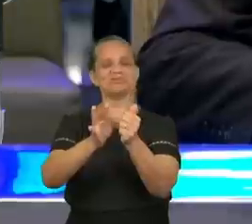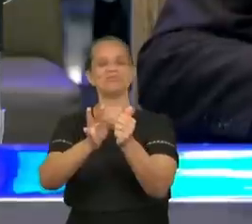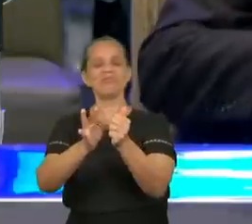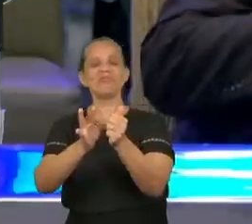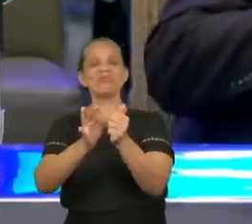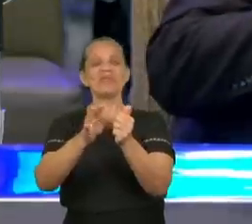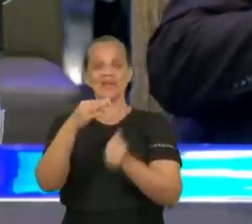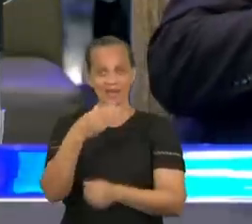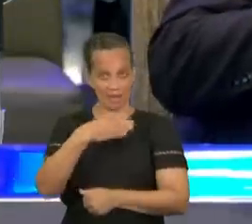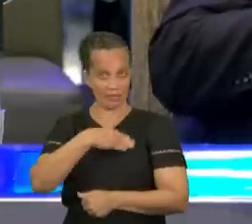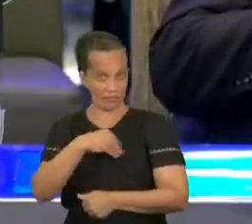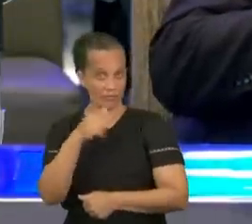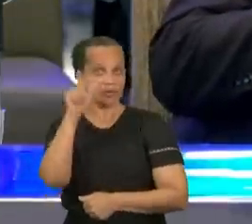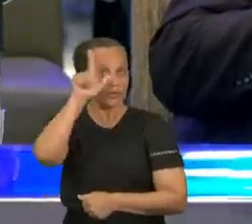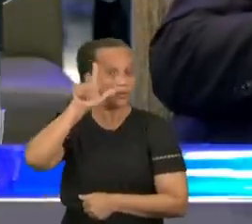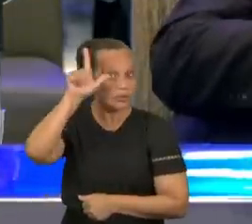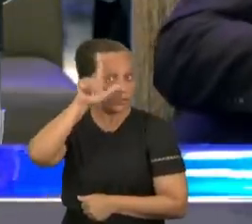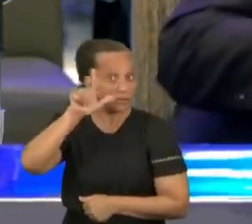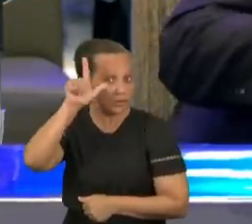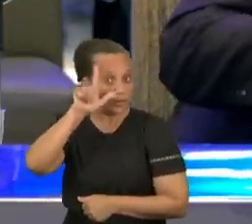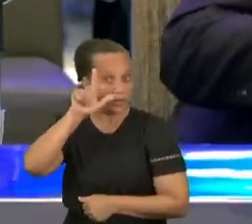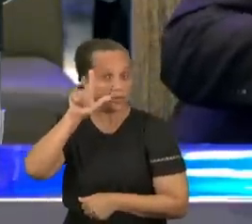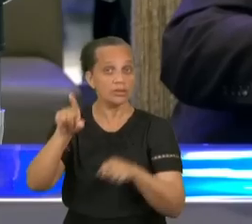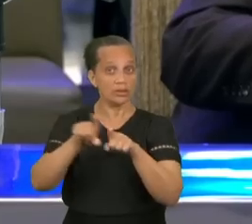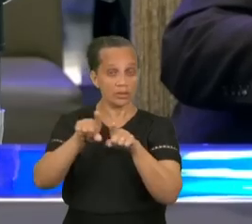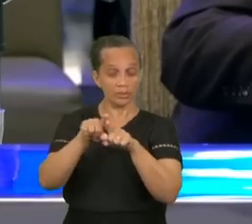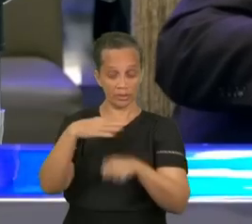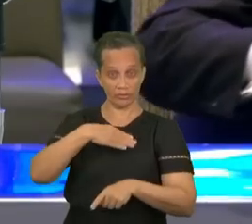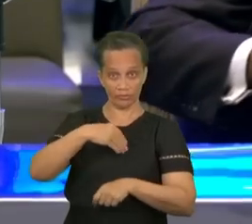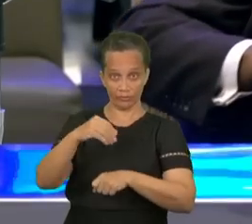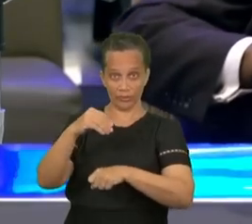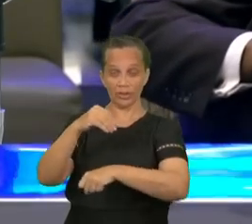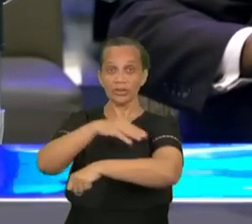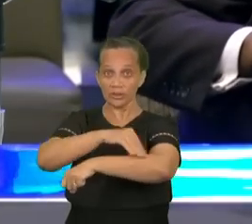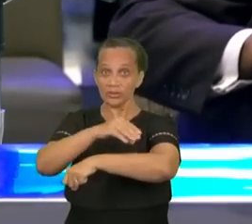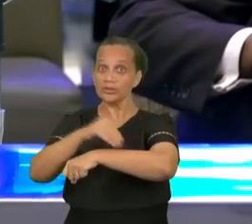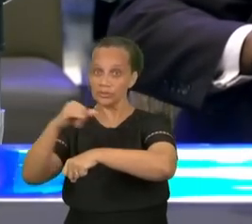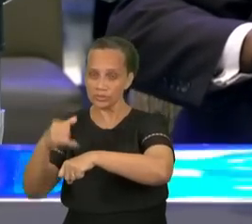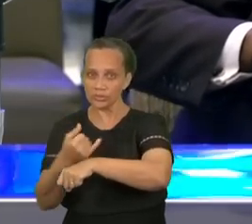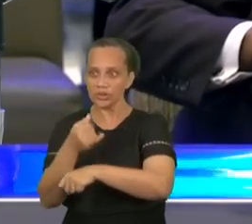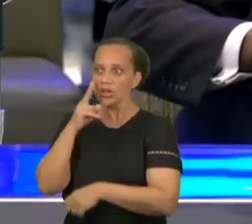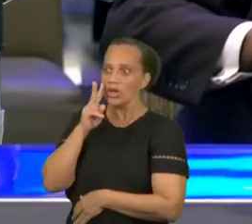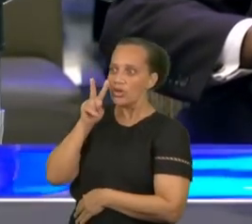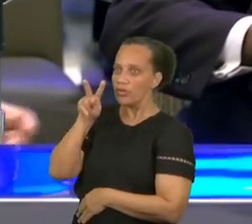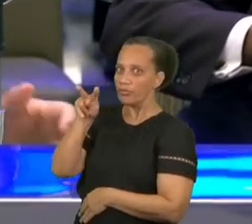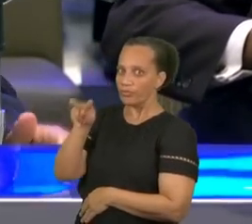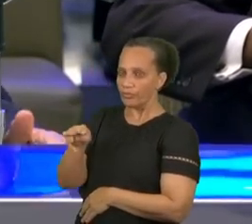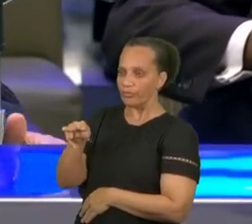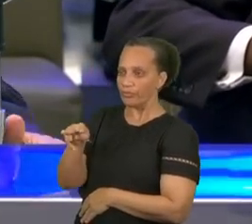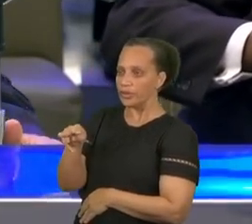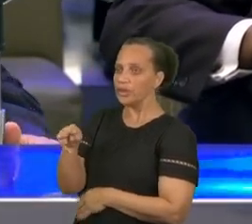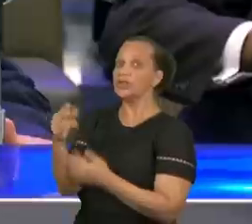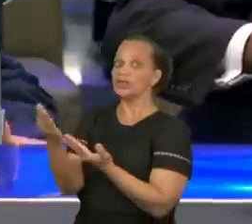Jacó a ver o quê a ver o que a ver o que